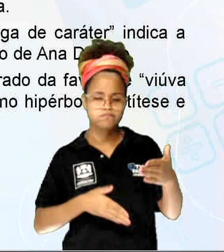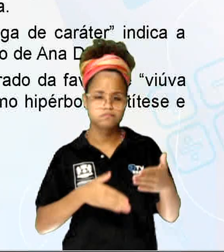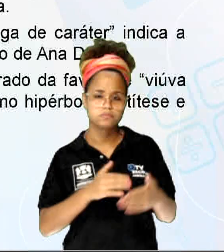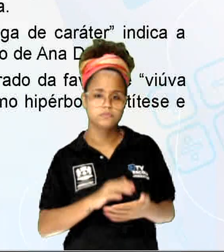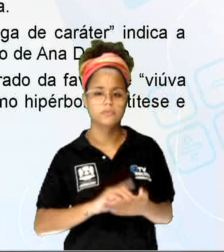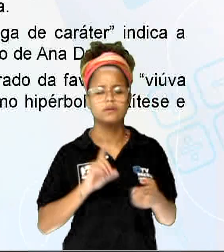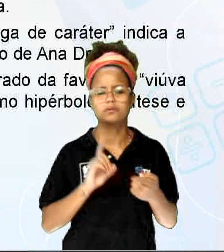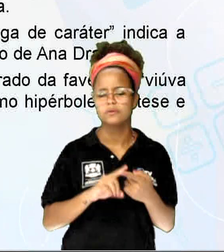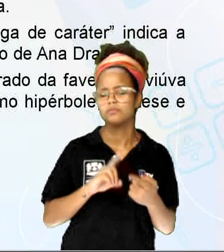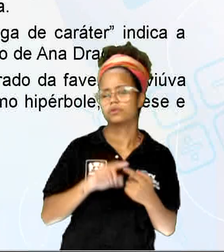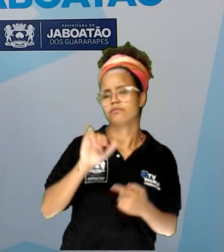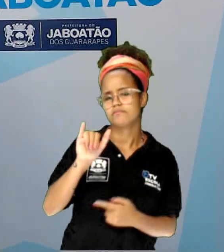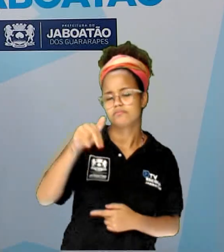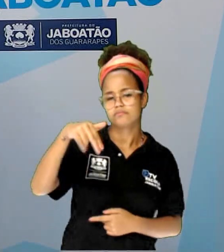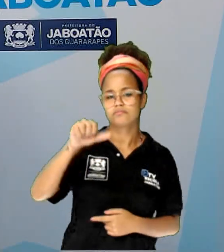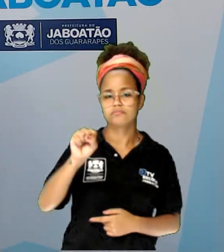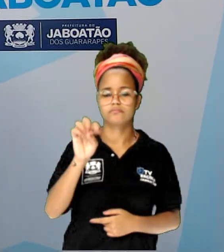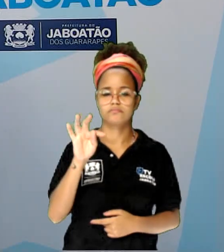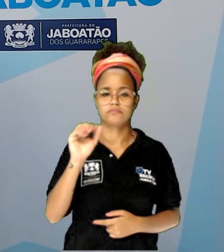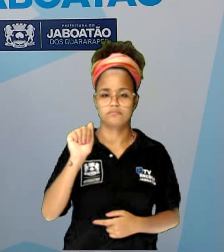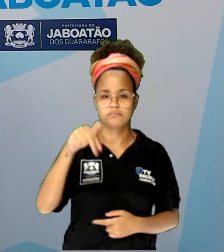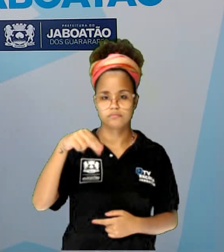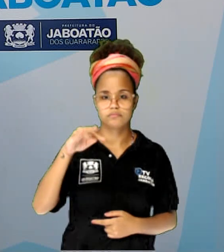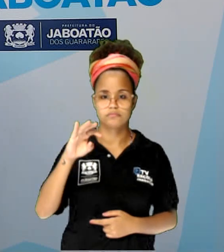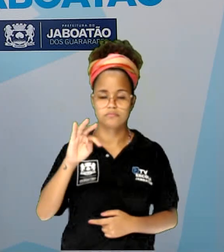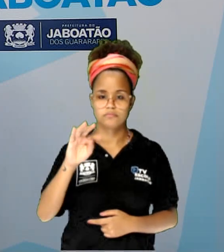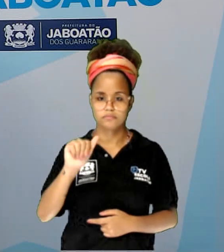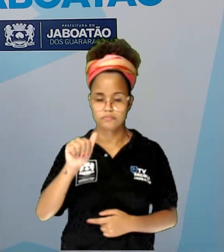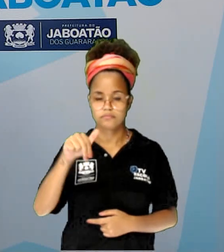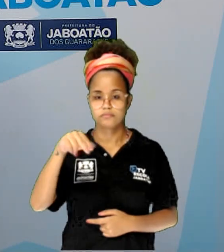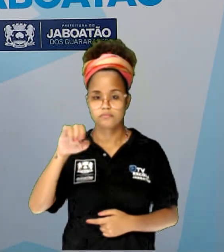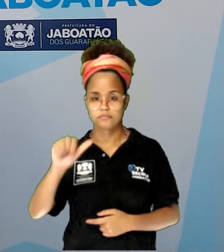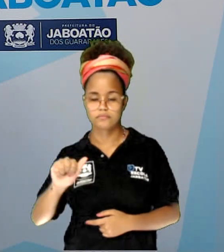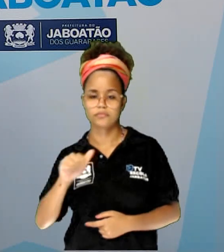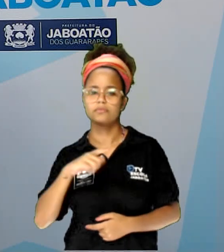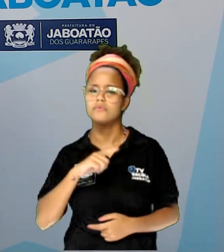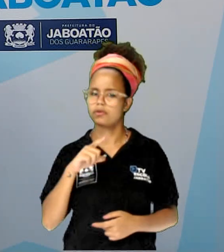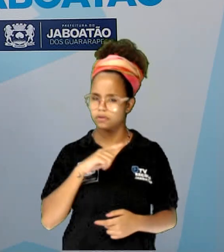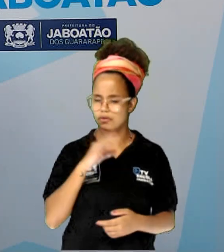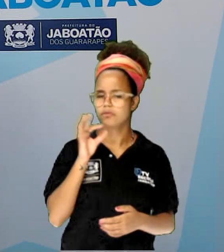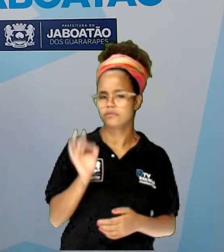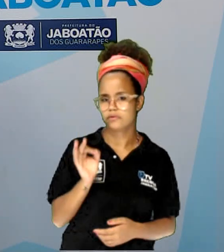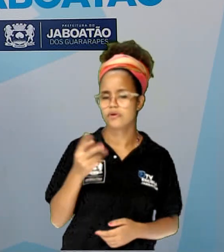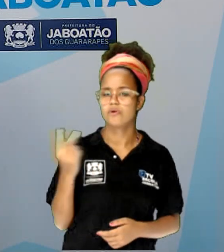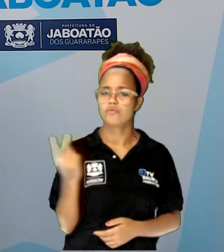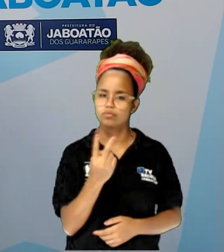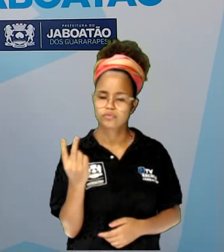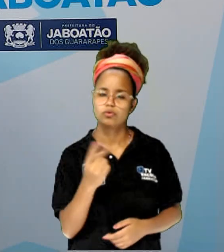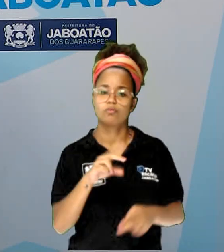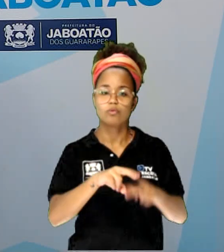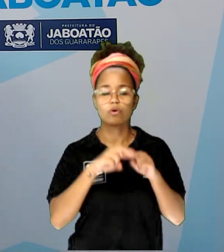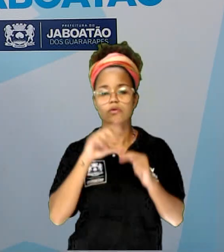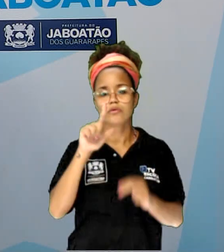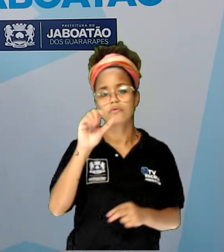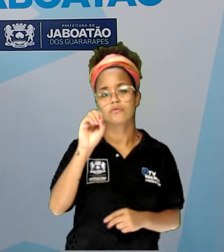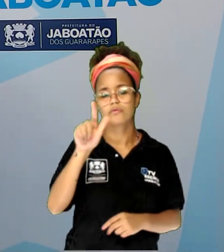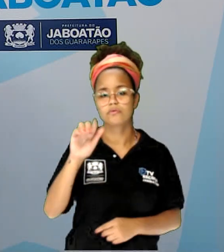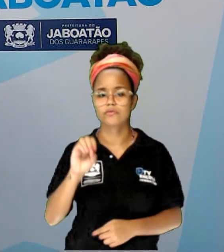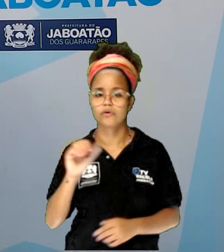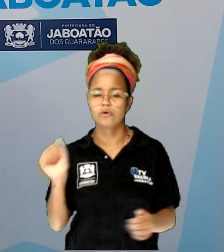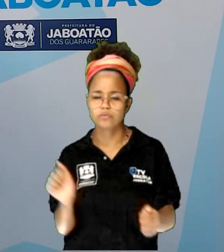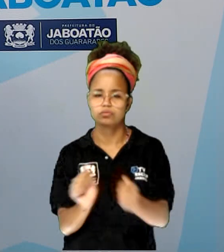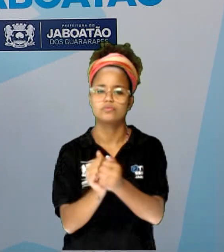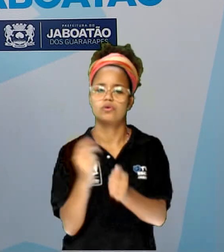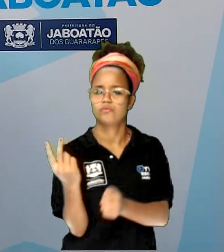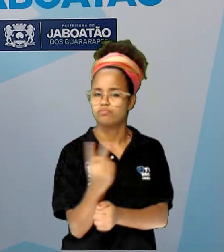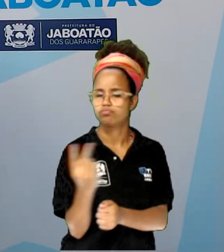instantânea. Perfeitamente. A gente vê aqui a restrição e vê a instantaneidade por conta do logo. Quando a gente junta esses